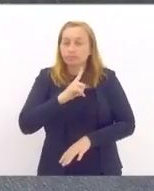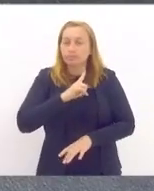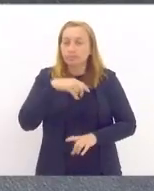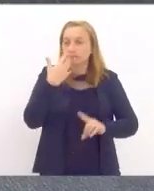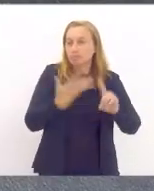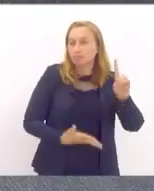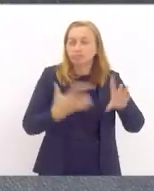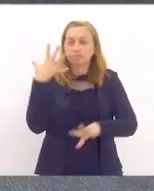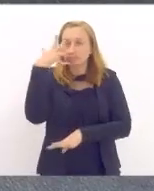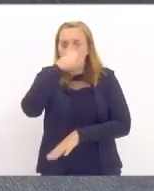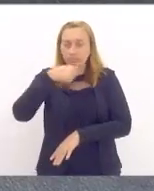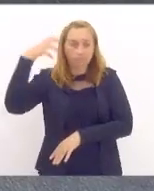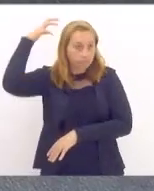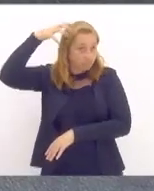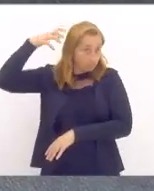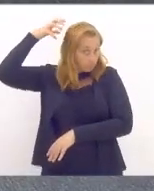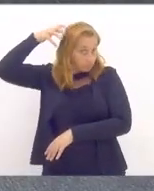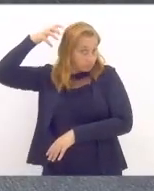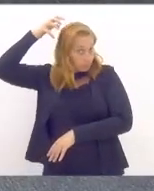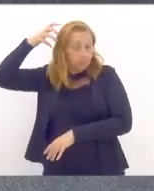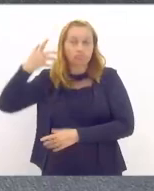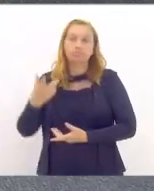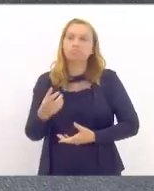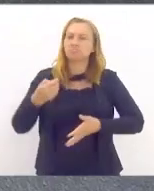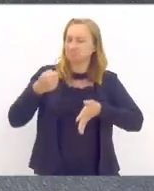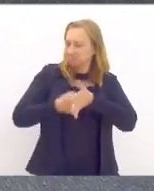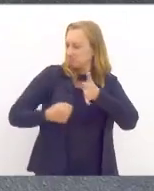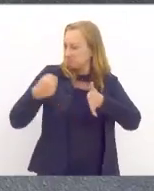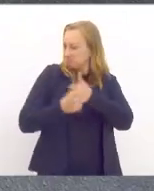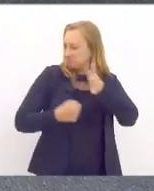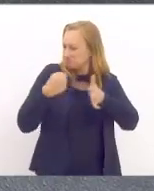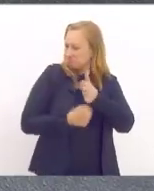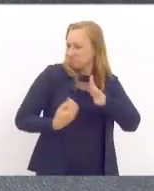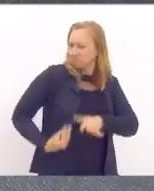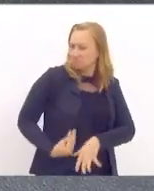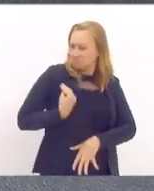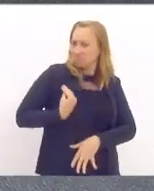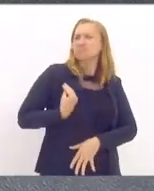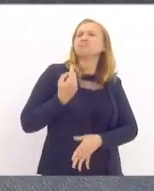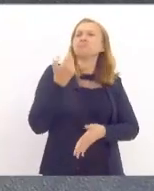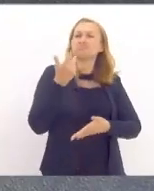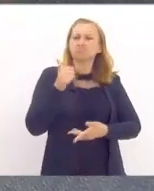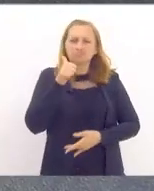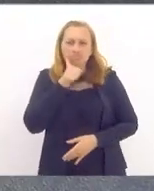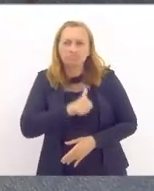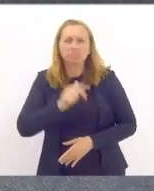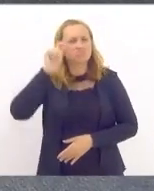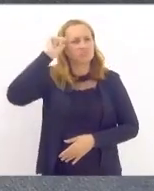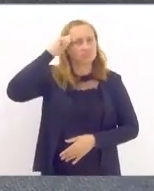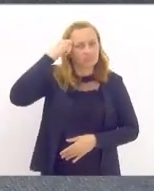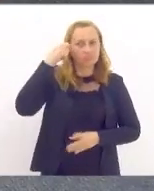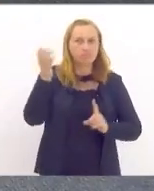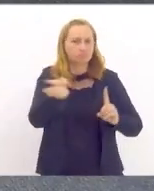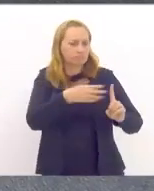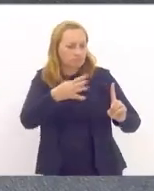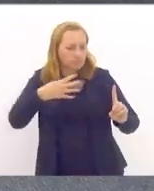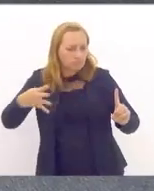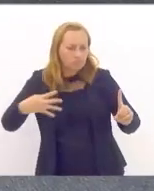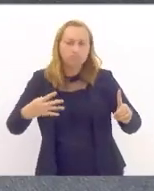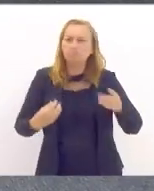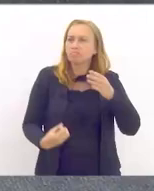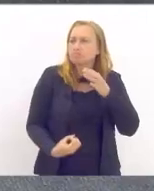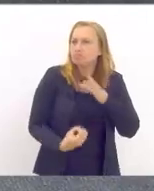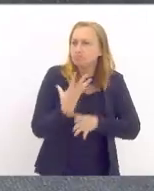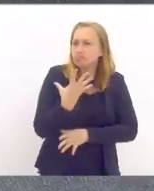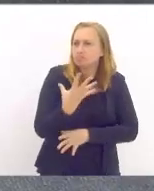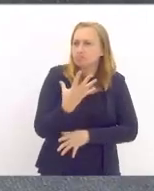muito bonita Marielle Franco essa que lutou pela vida essa mulher preta LGBT que construiu